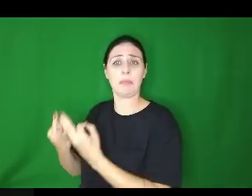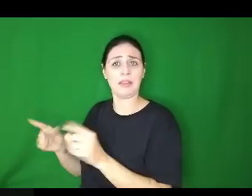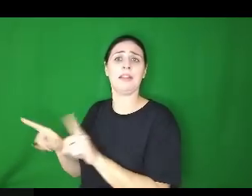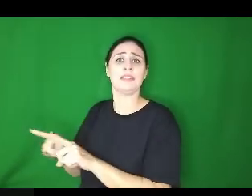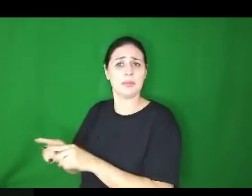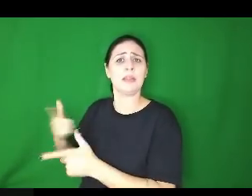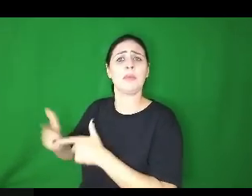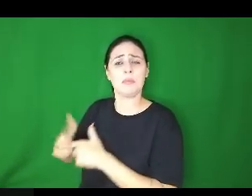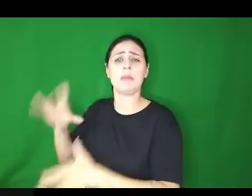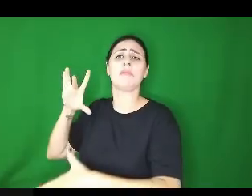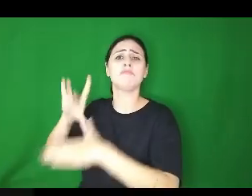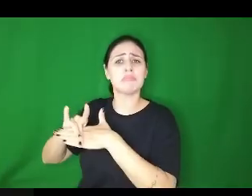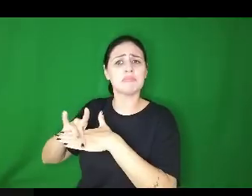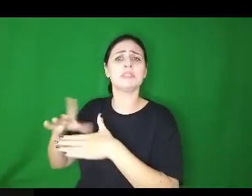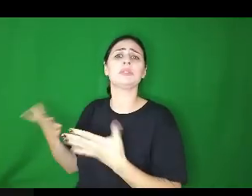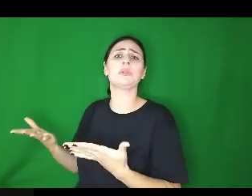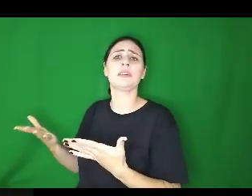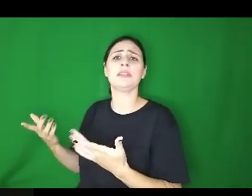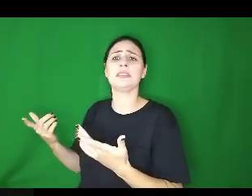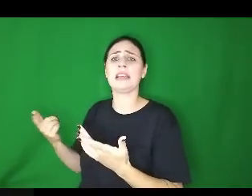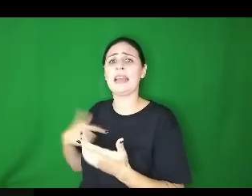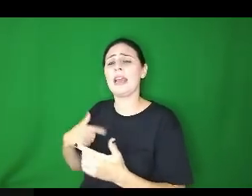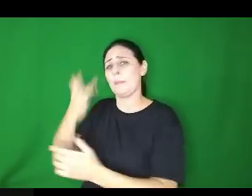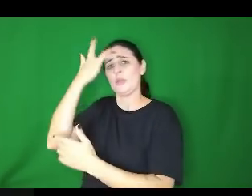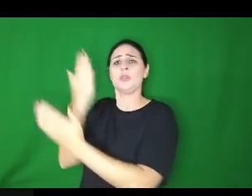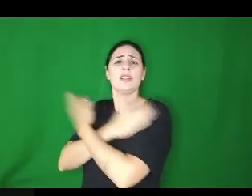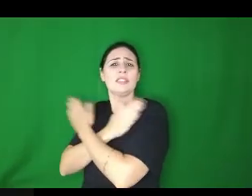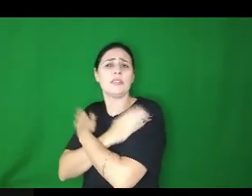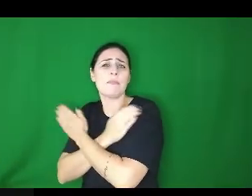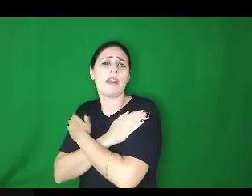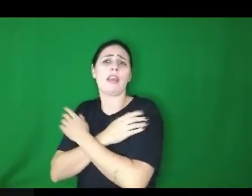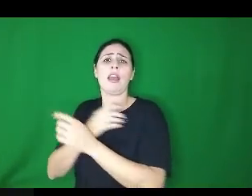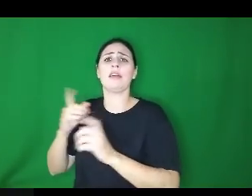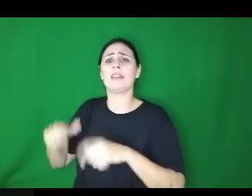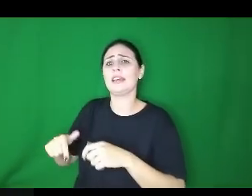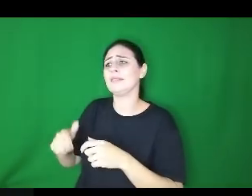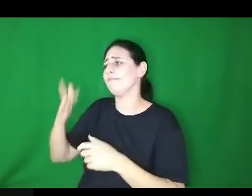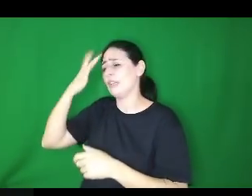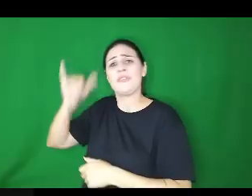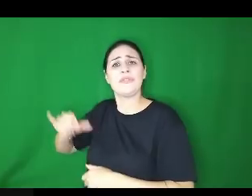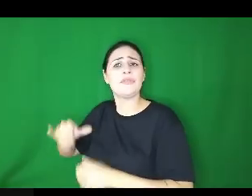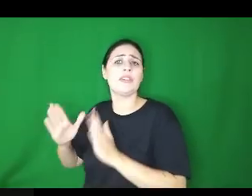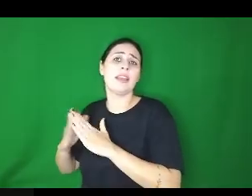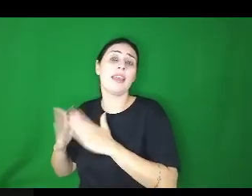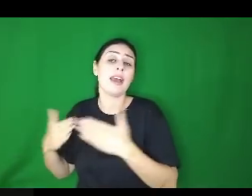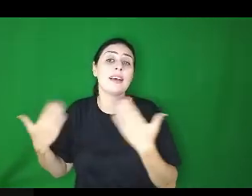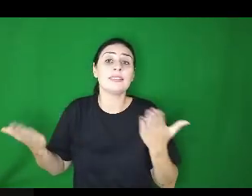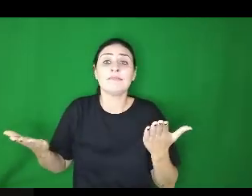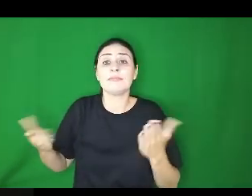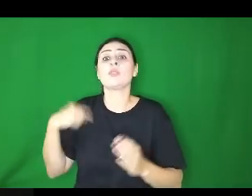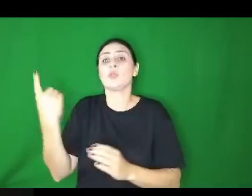menos prejuízo para as crianças ao longo de todo o processo de escolarização. Bom, e nós, né? Para